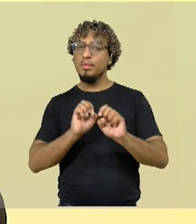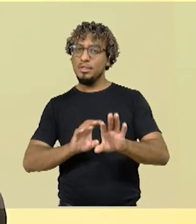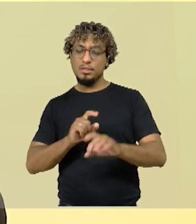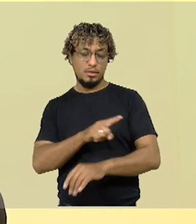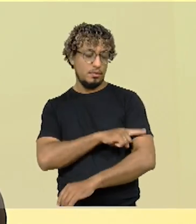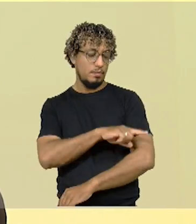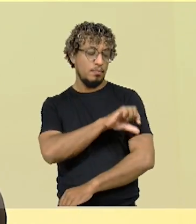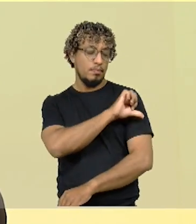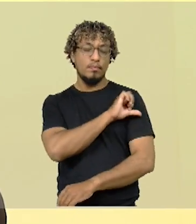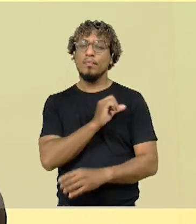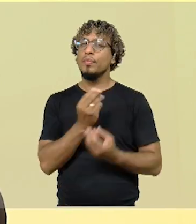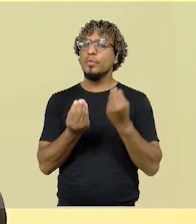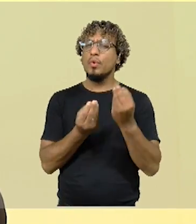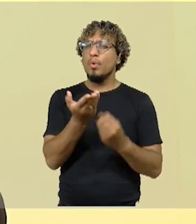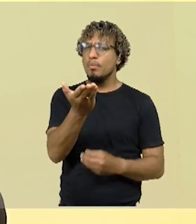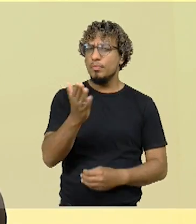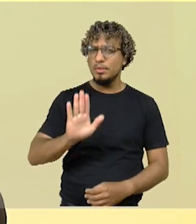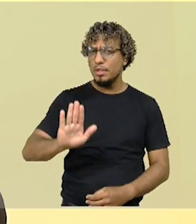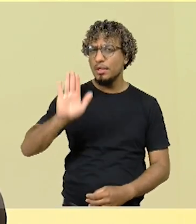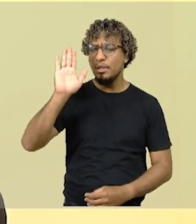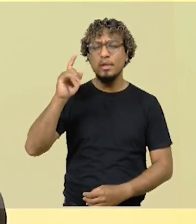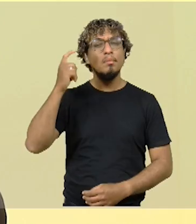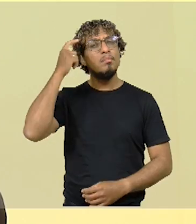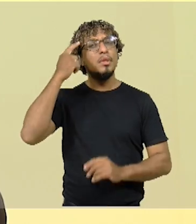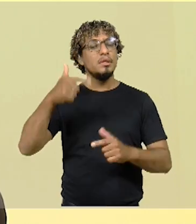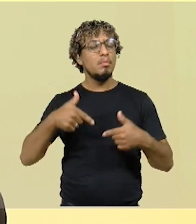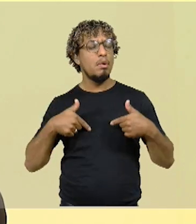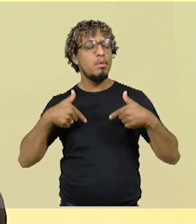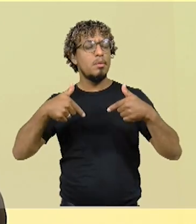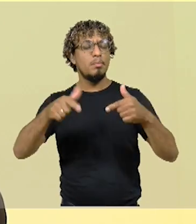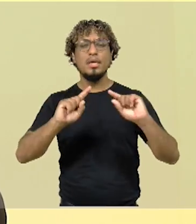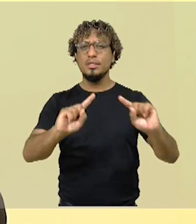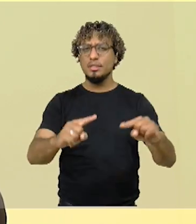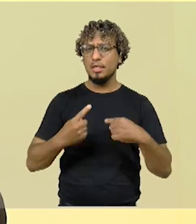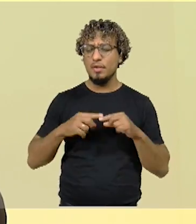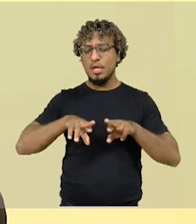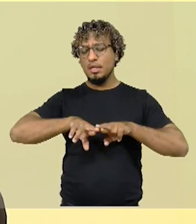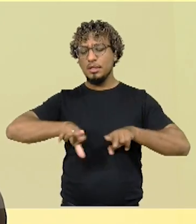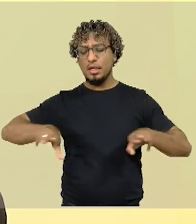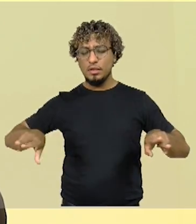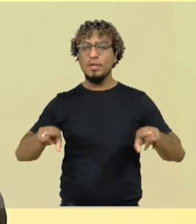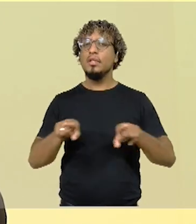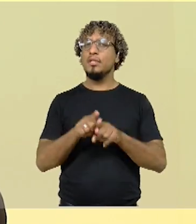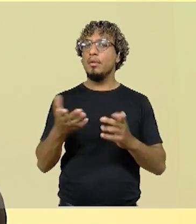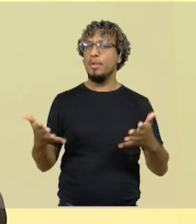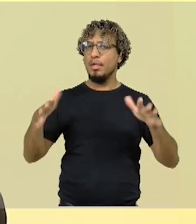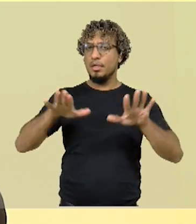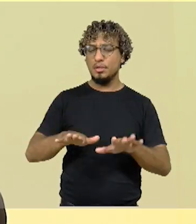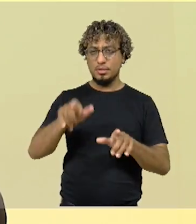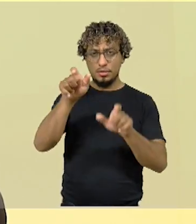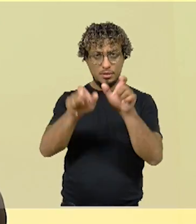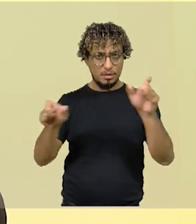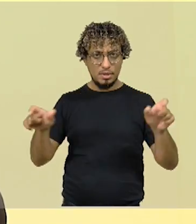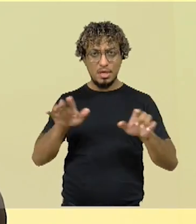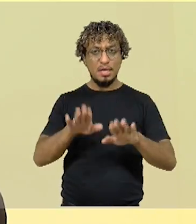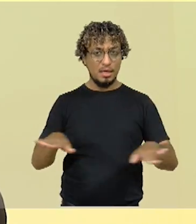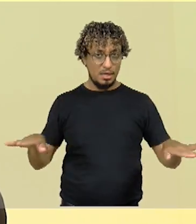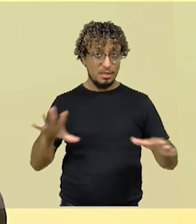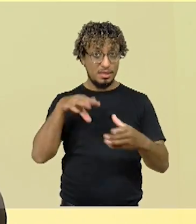Vamos também desapropriar os ônibus. Esses ônibus virão para a frota própria, porque foram pagos com dinheiro